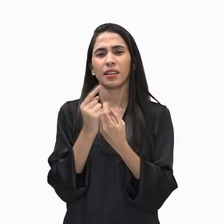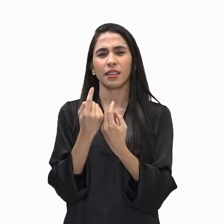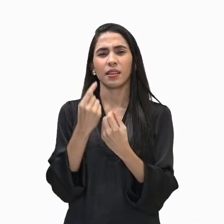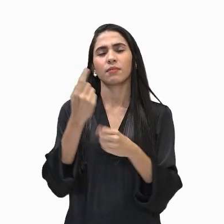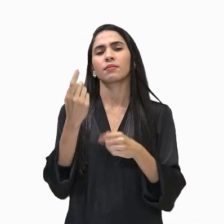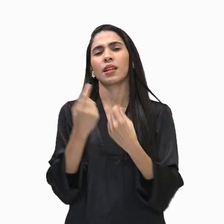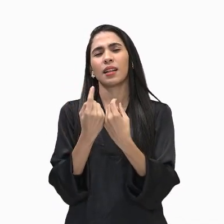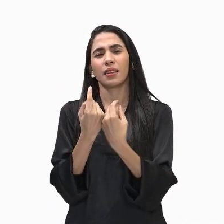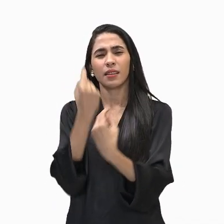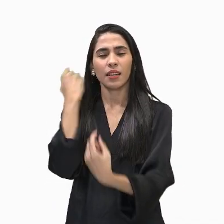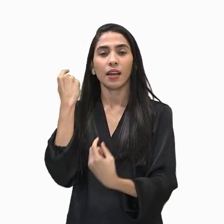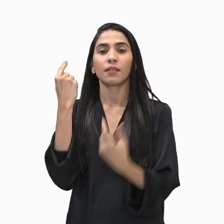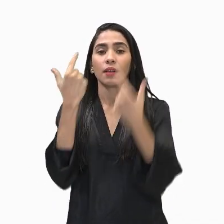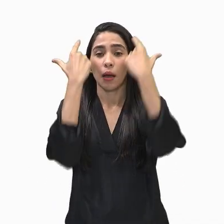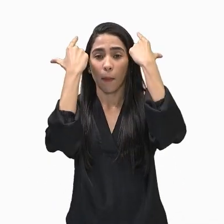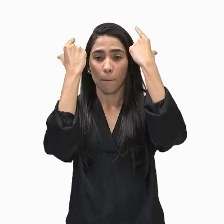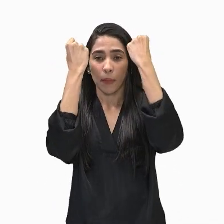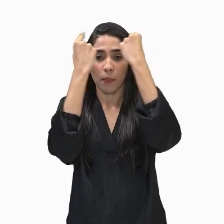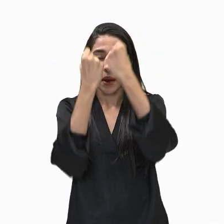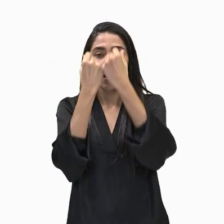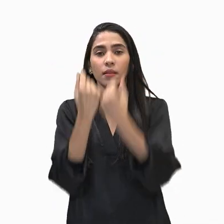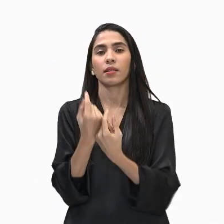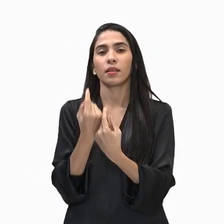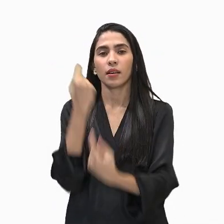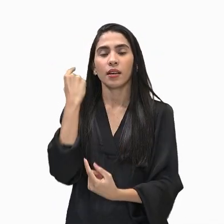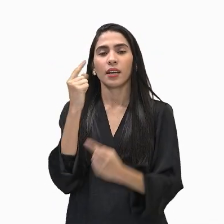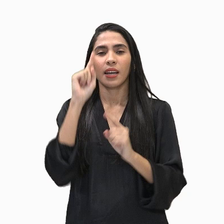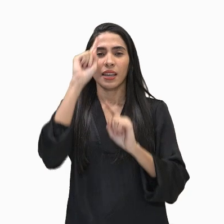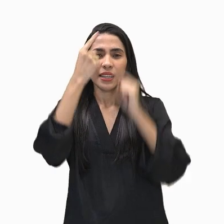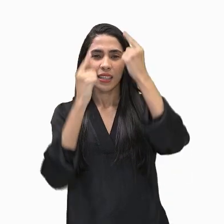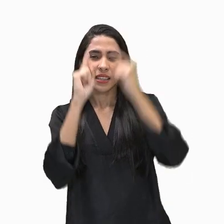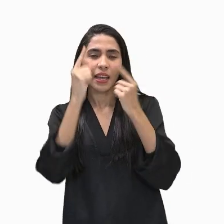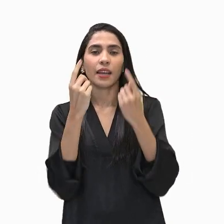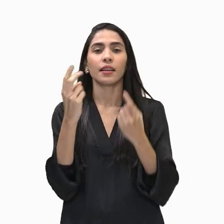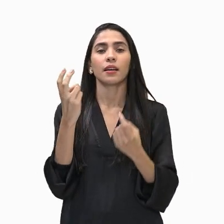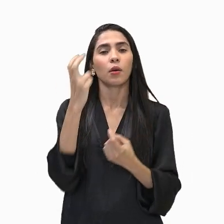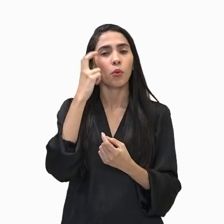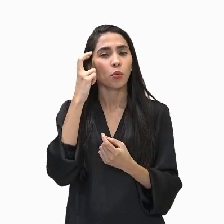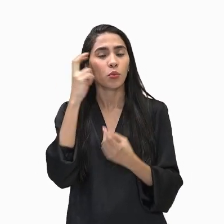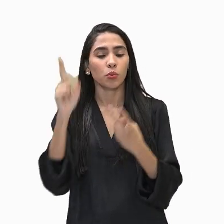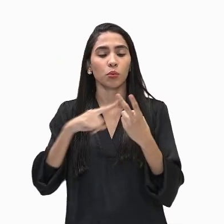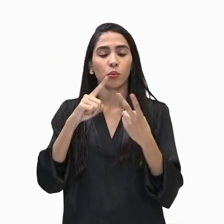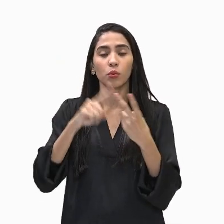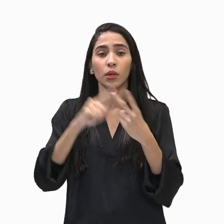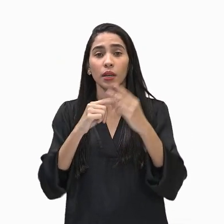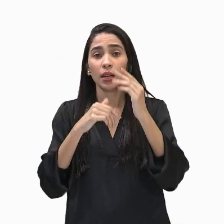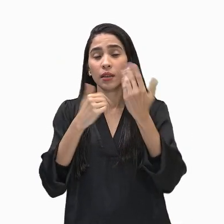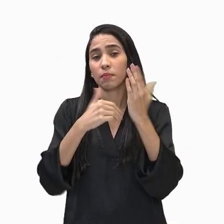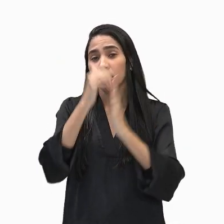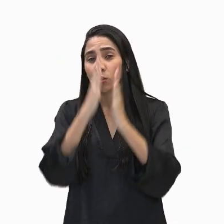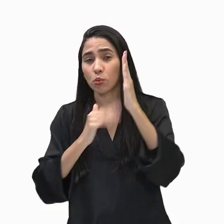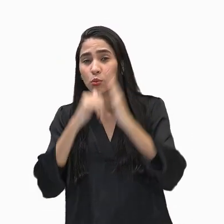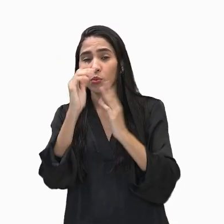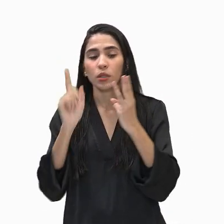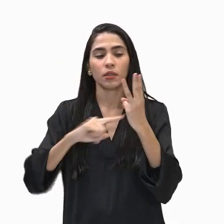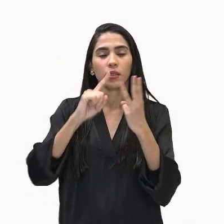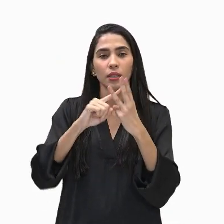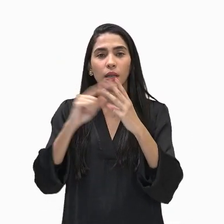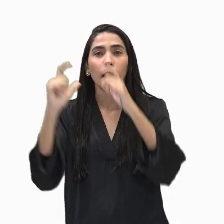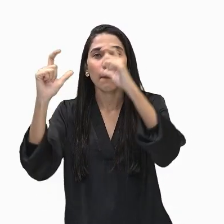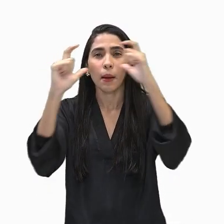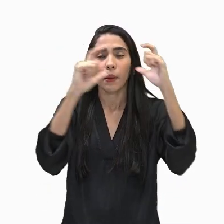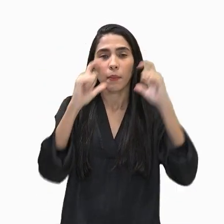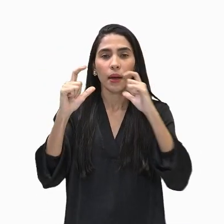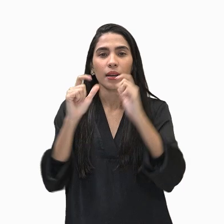Antiga aquelas ideias novamente de cultura, né, de gravuras, de pintura. Então a gente vai